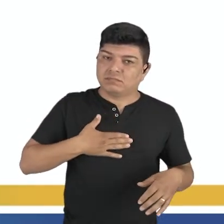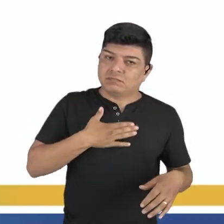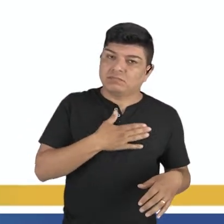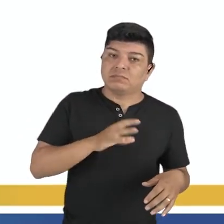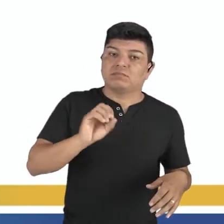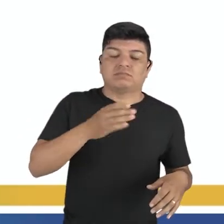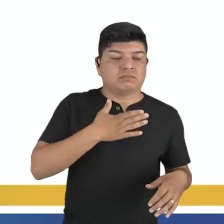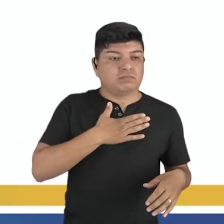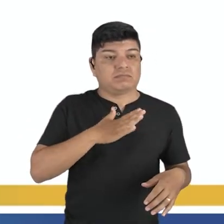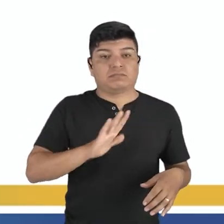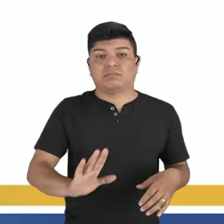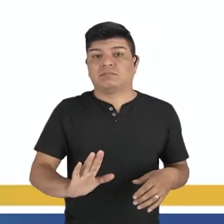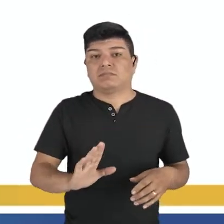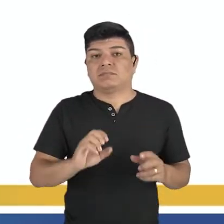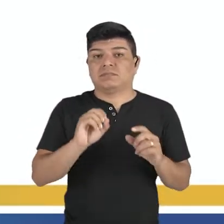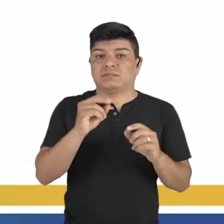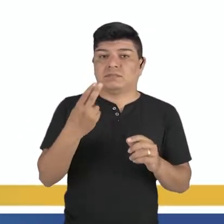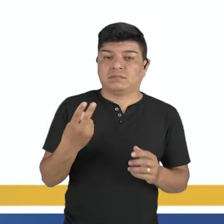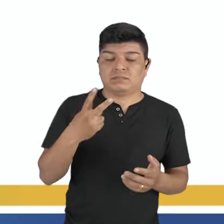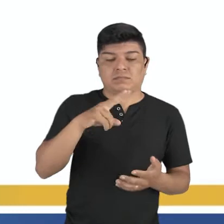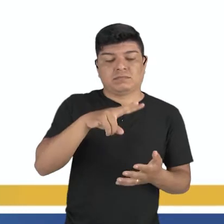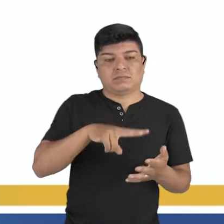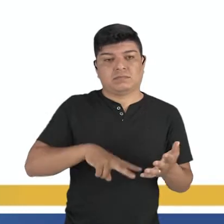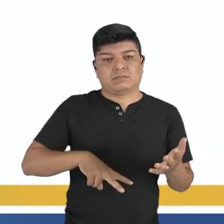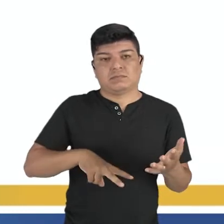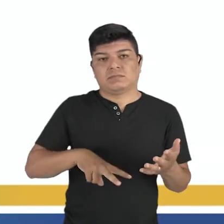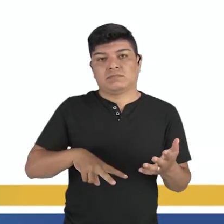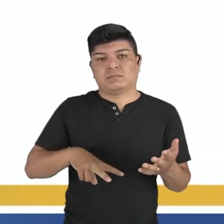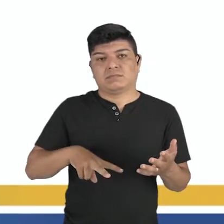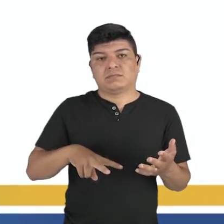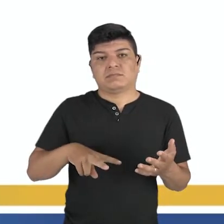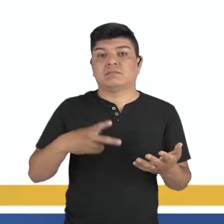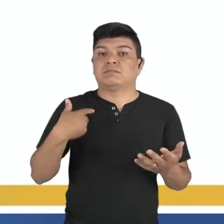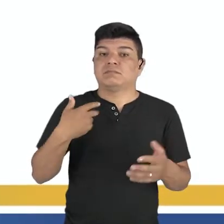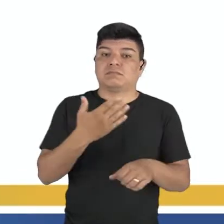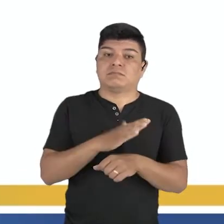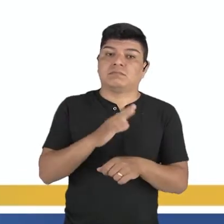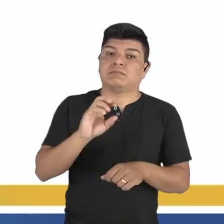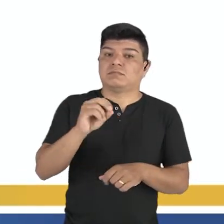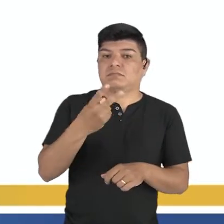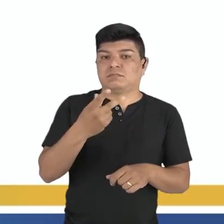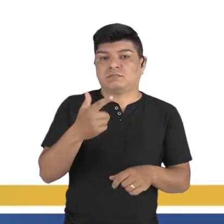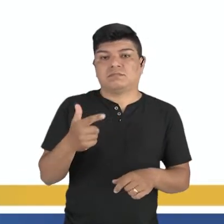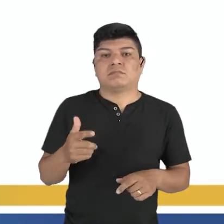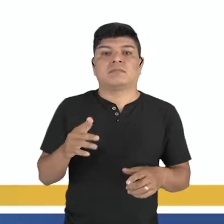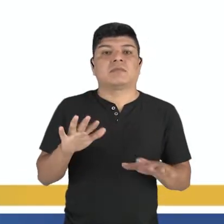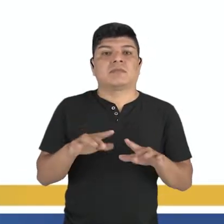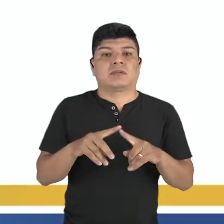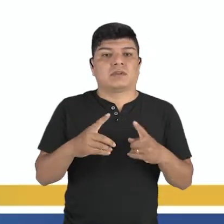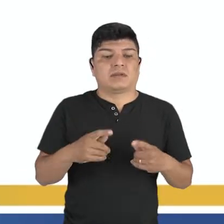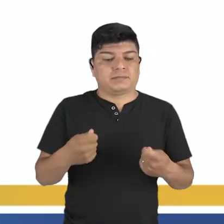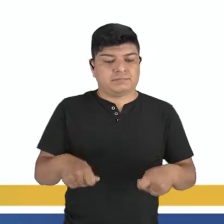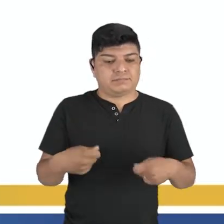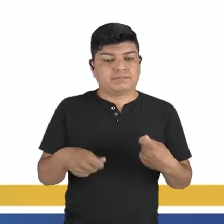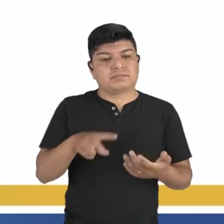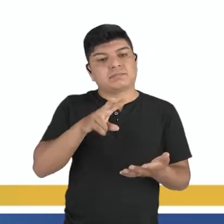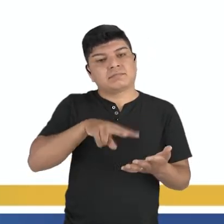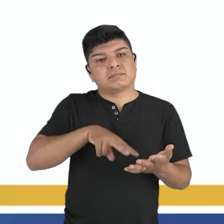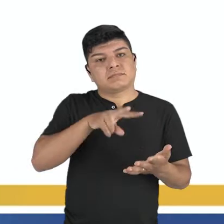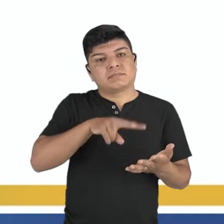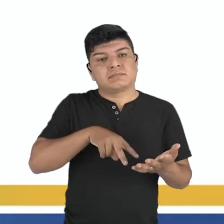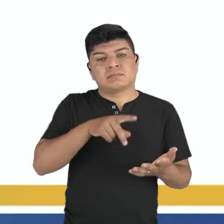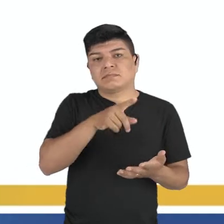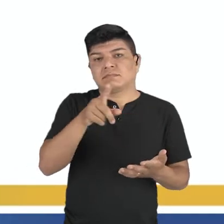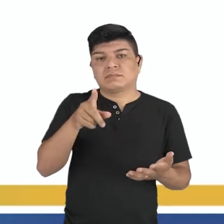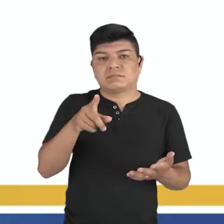não, independente que seja uma leitura mais didática ou não. É necessário ler. E para